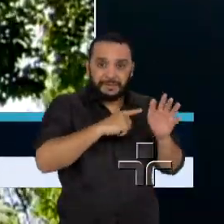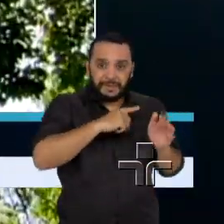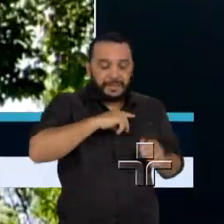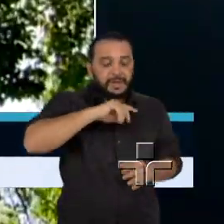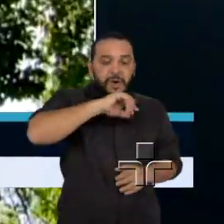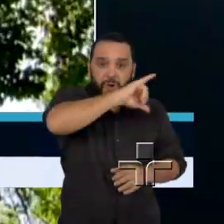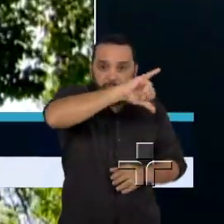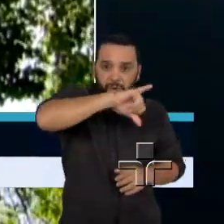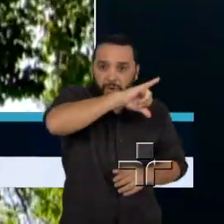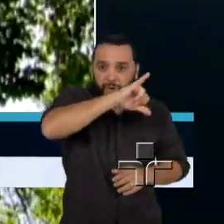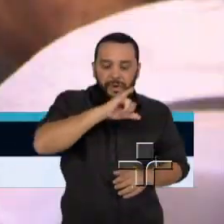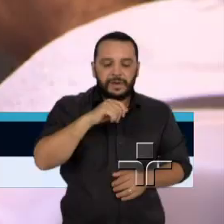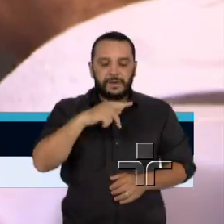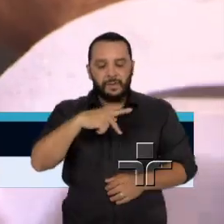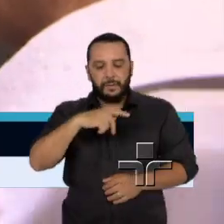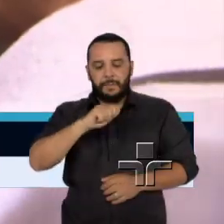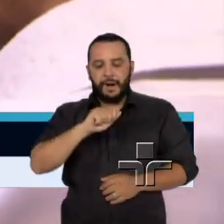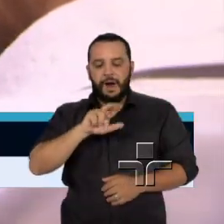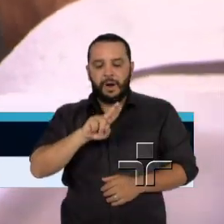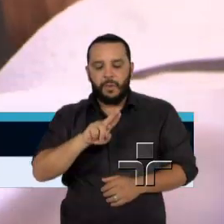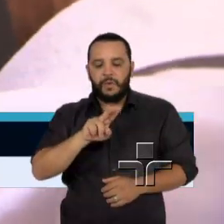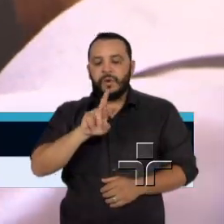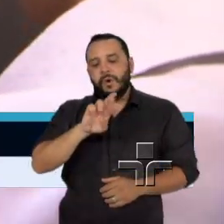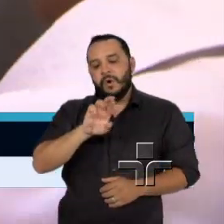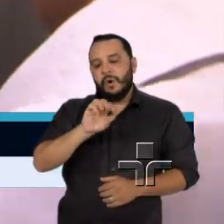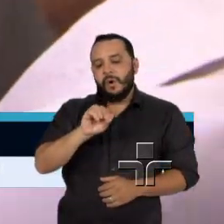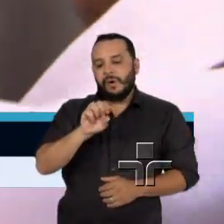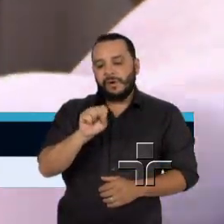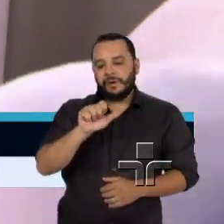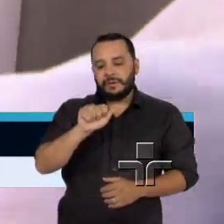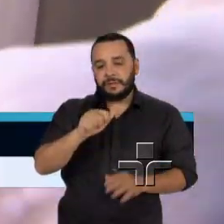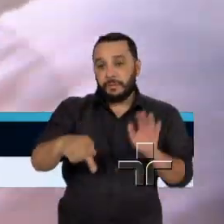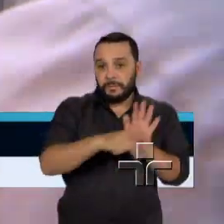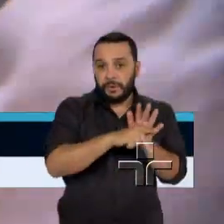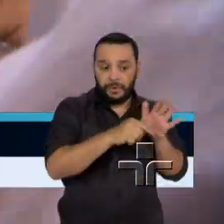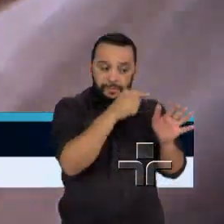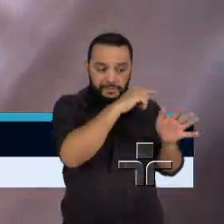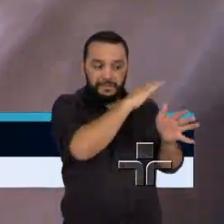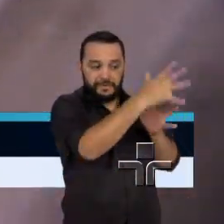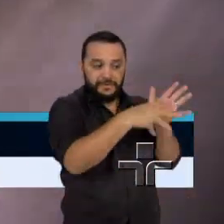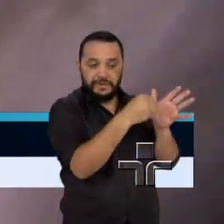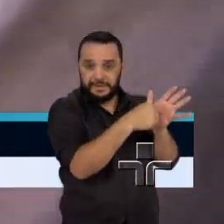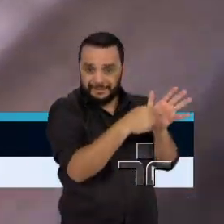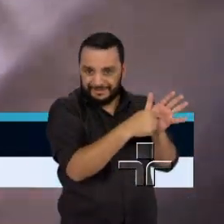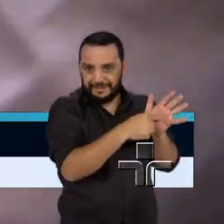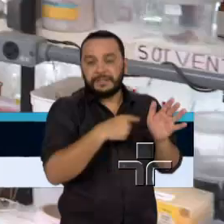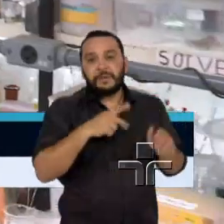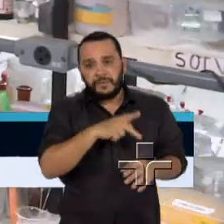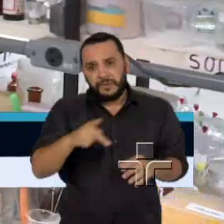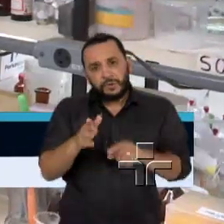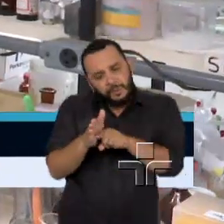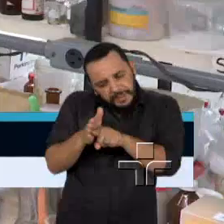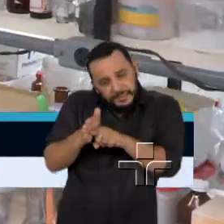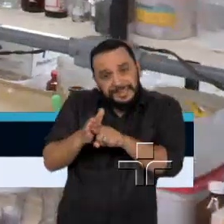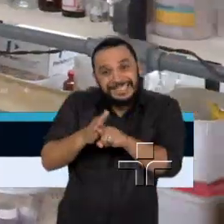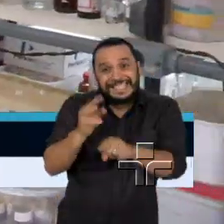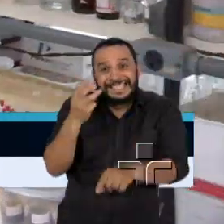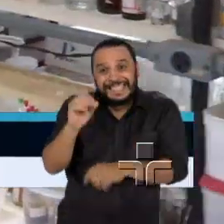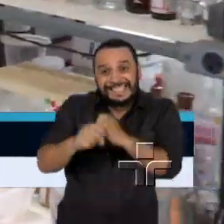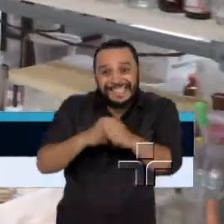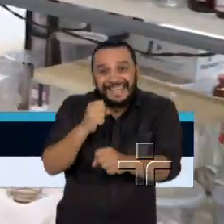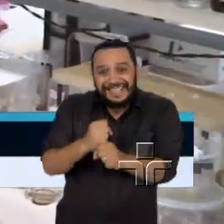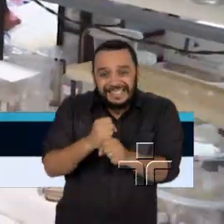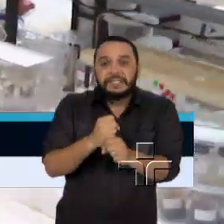pau-rosa, nativo da floresta. Este professor estuda as plantas amazônicas há mais de 30 anos. Já ajudou a